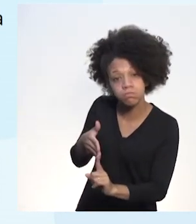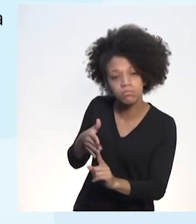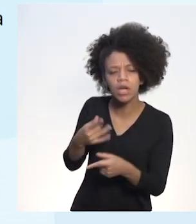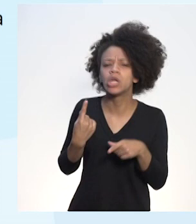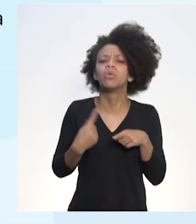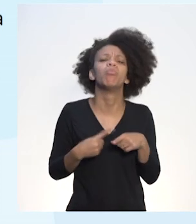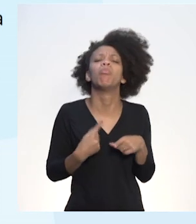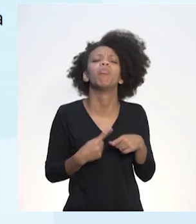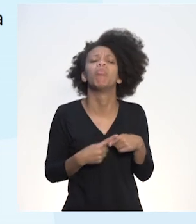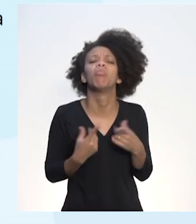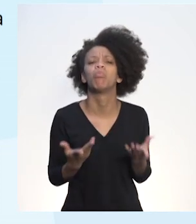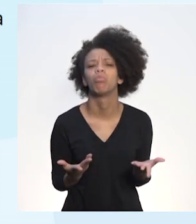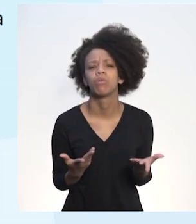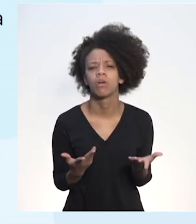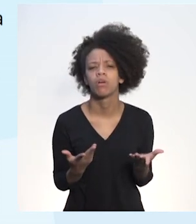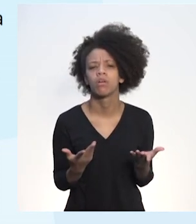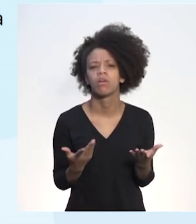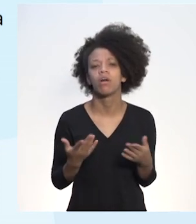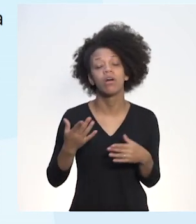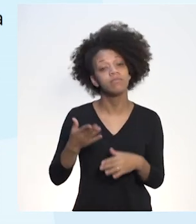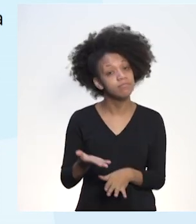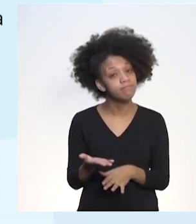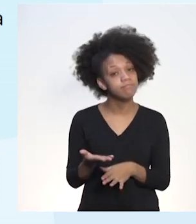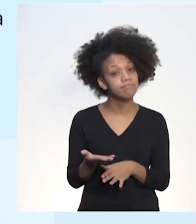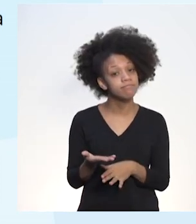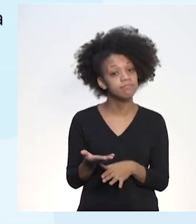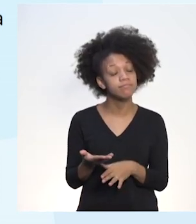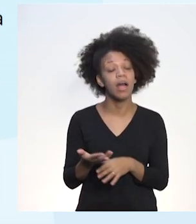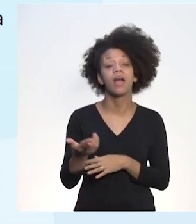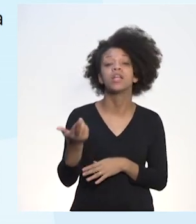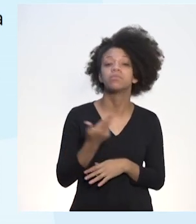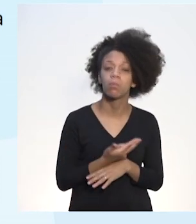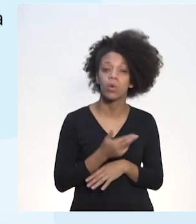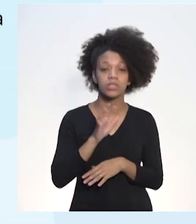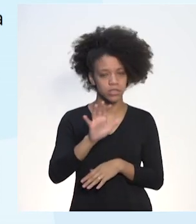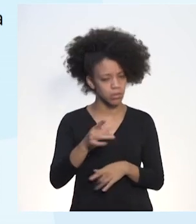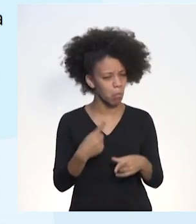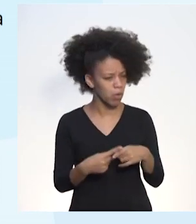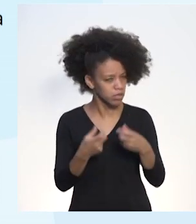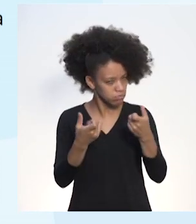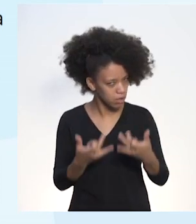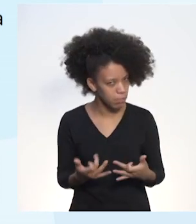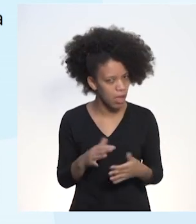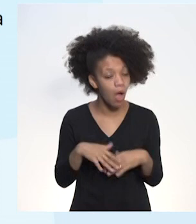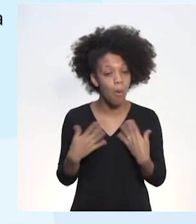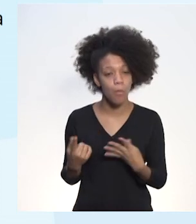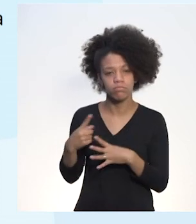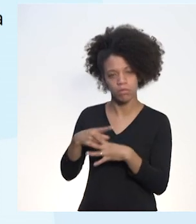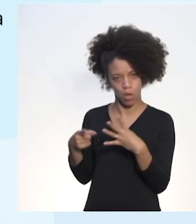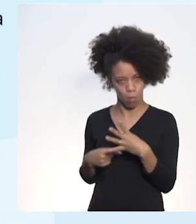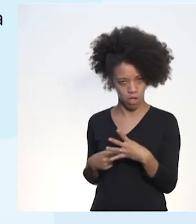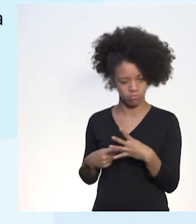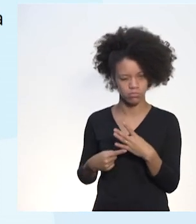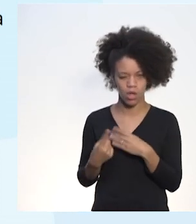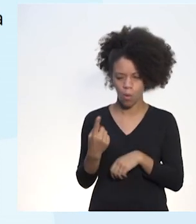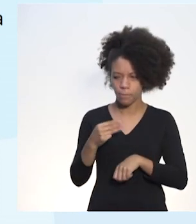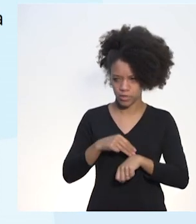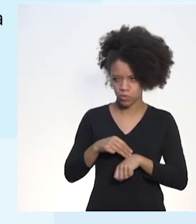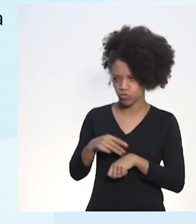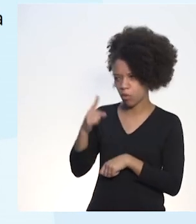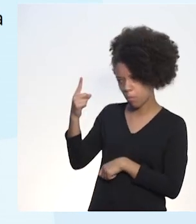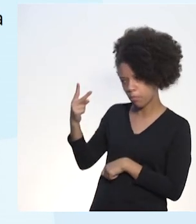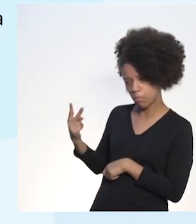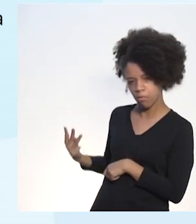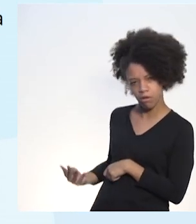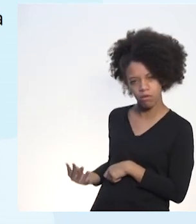por que vocês colocaram aquela resposta. Como são 4, Osmar, 1 minutinho para cada, já que eles vão